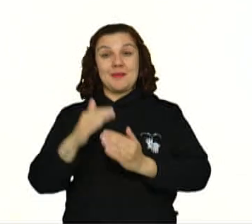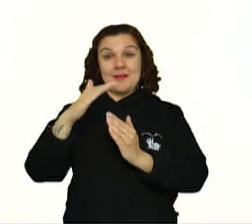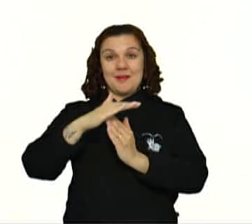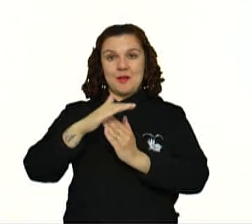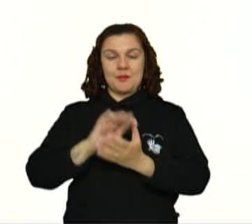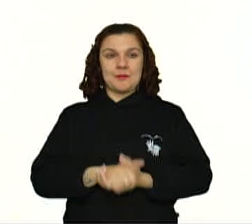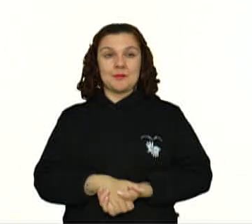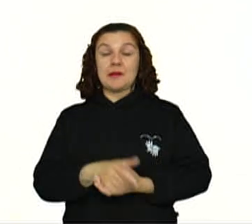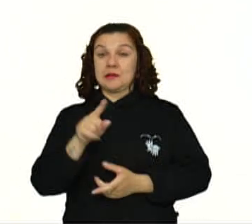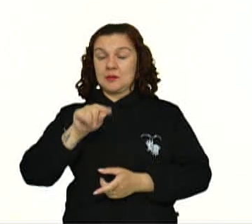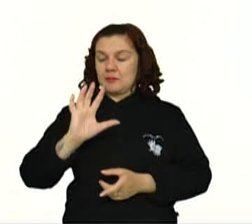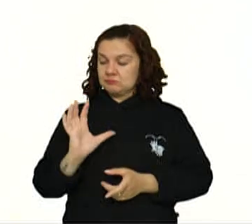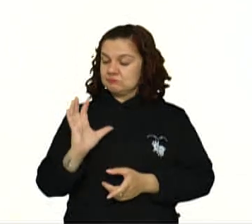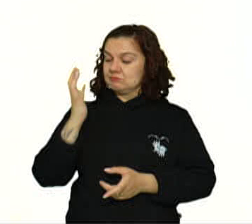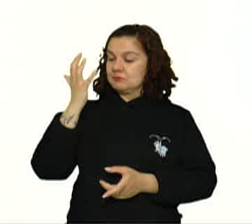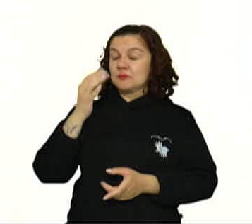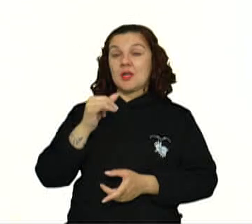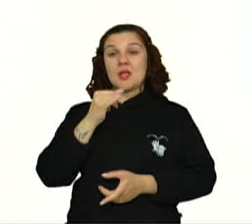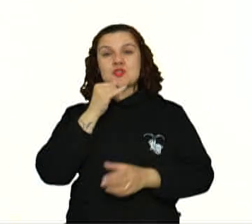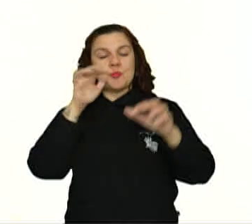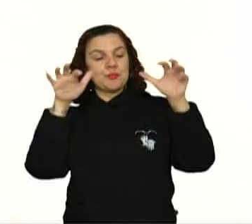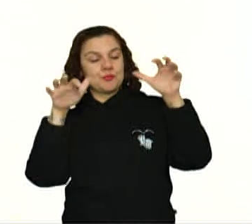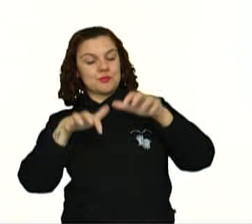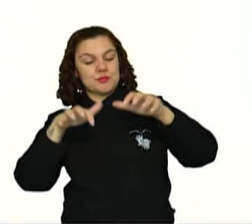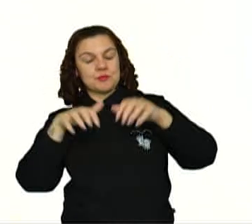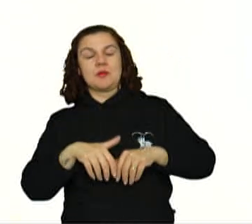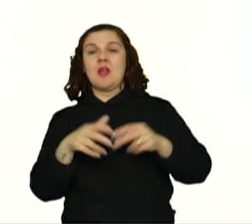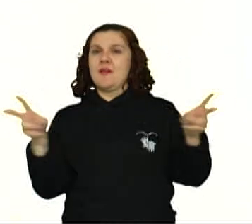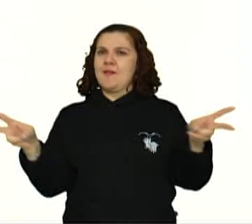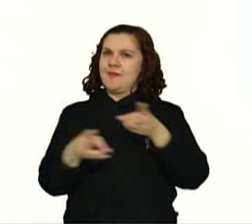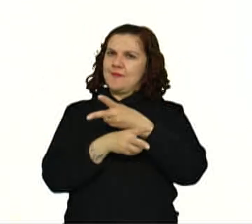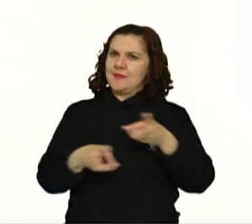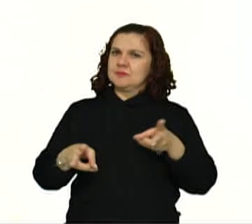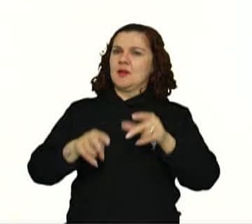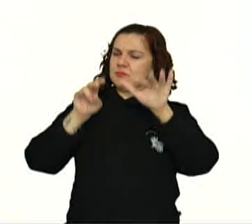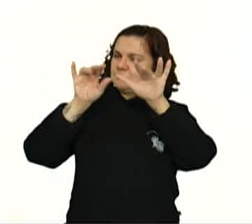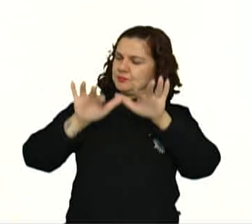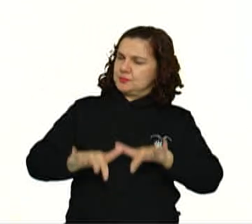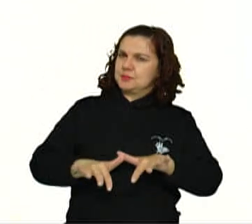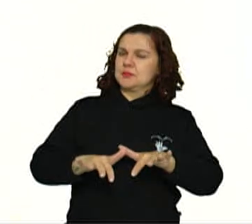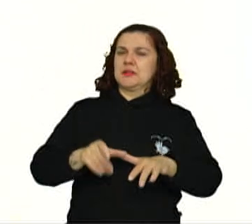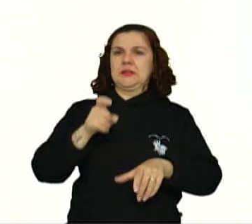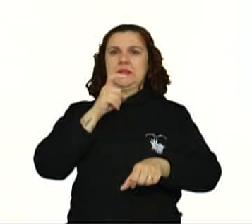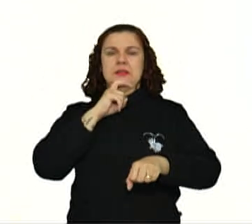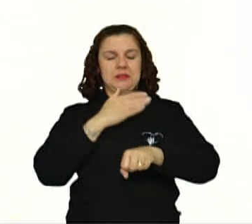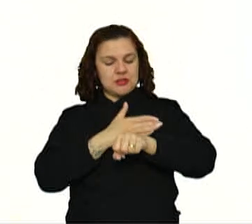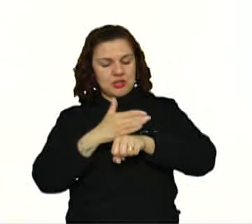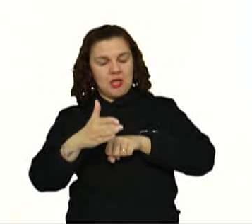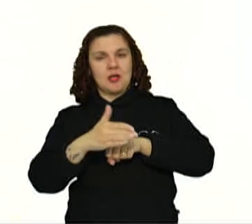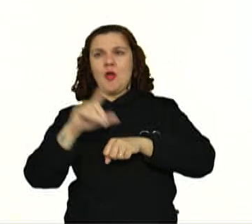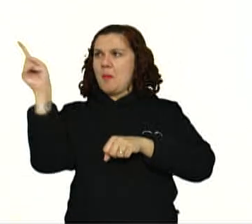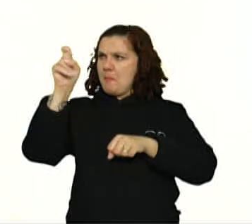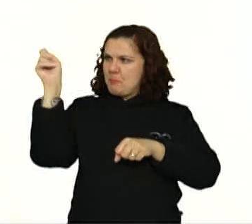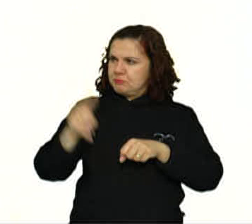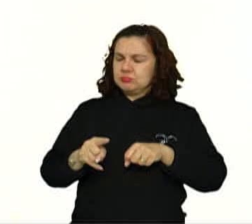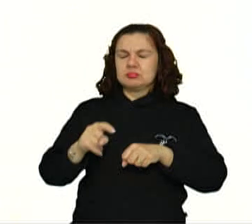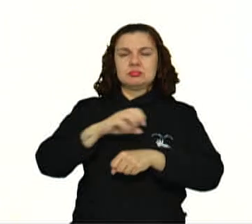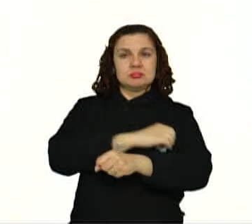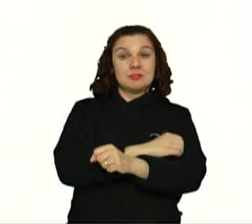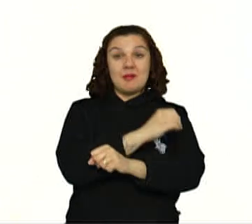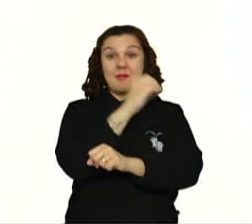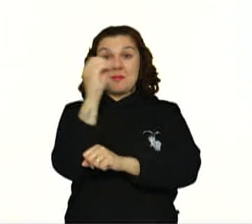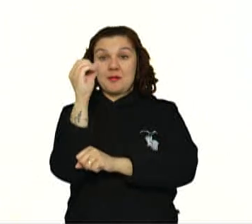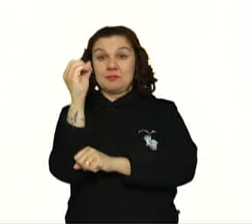exprimem fenômenos da natureza, como chover, ventar, nevar, gear, relampejar,